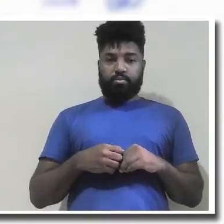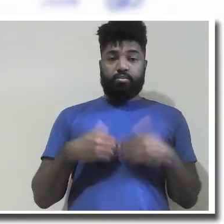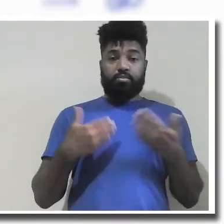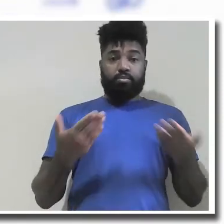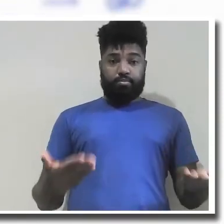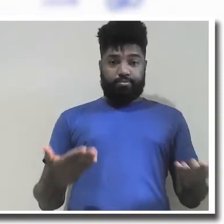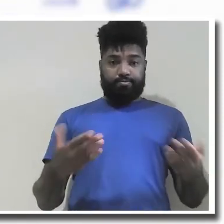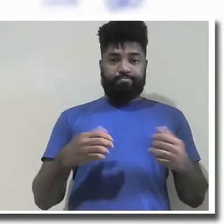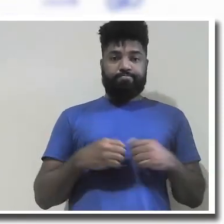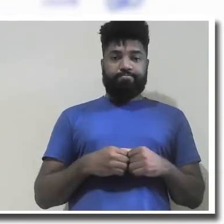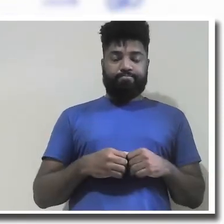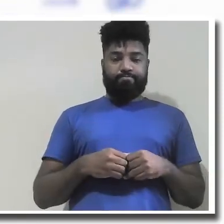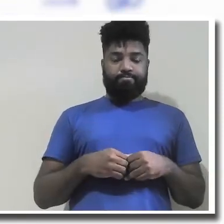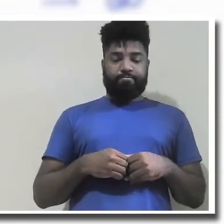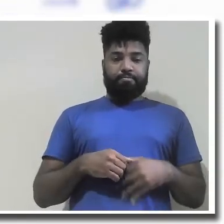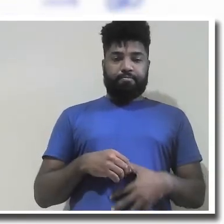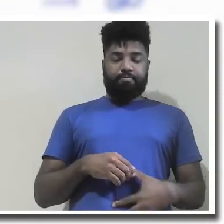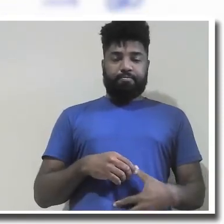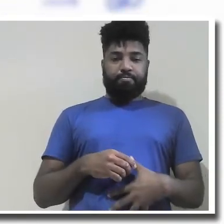Portanto,